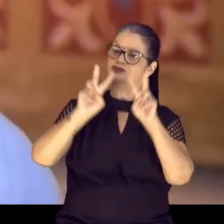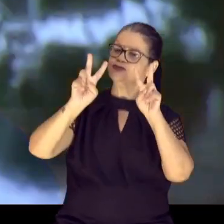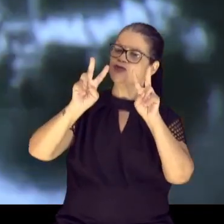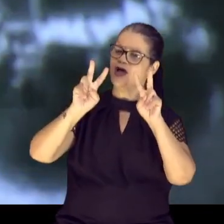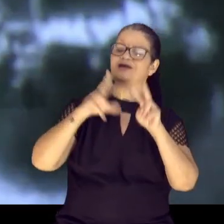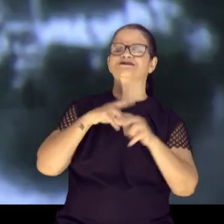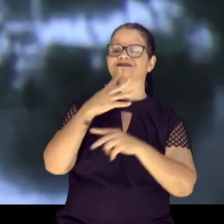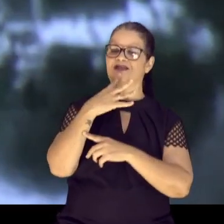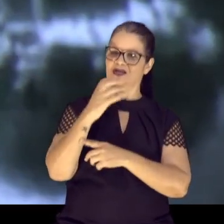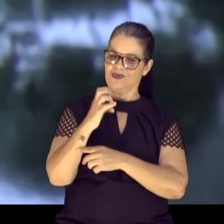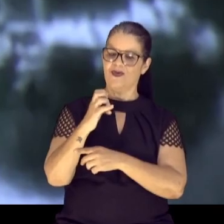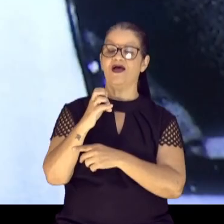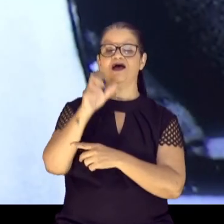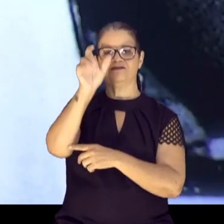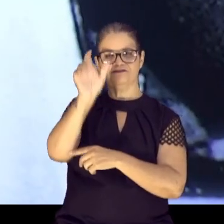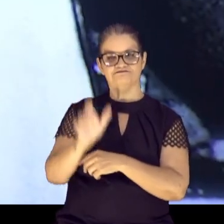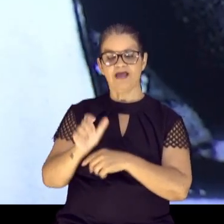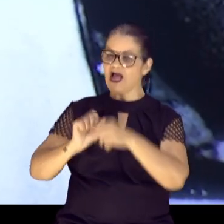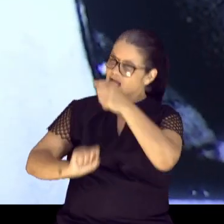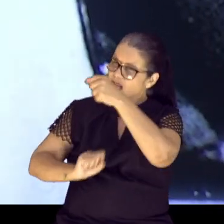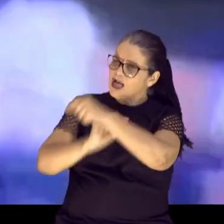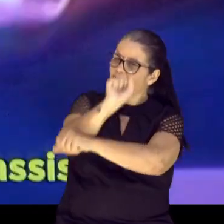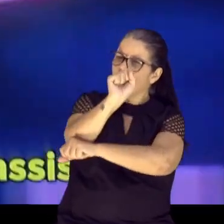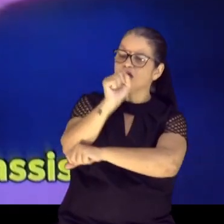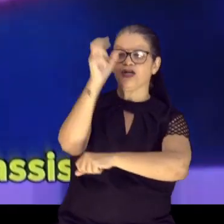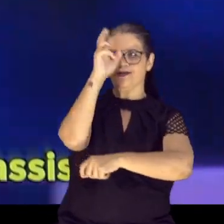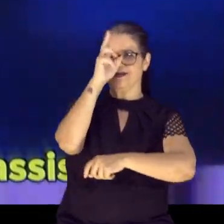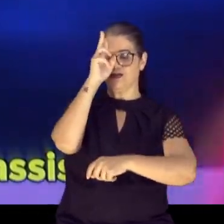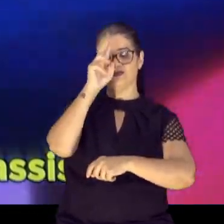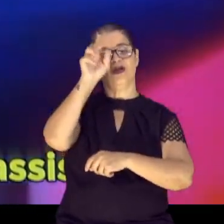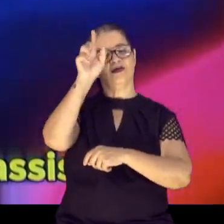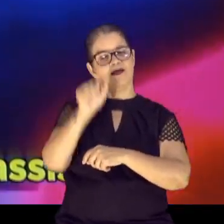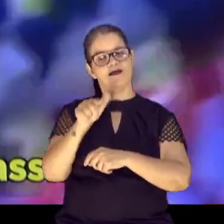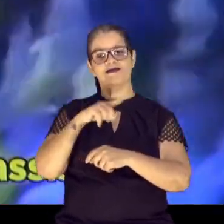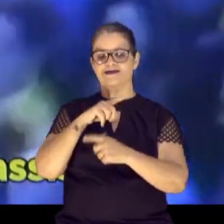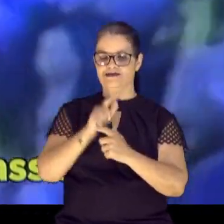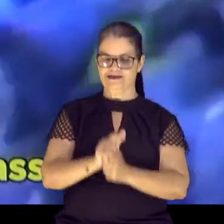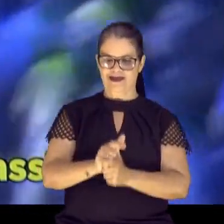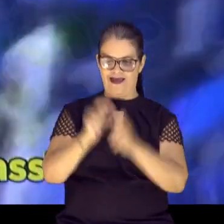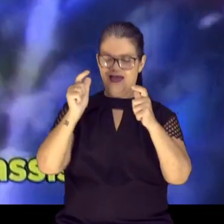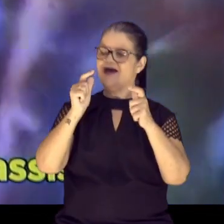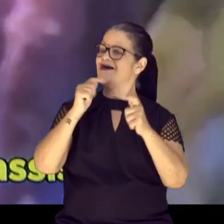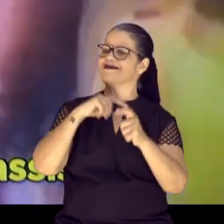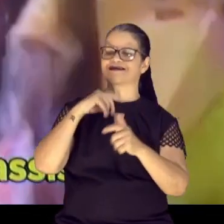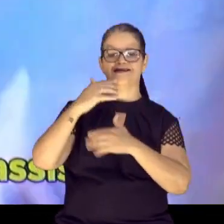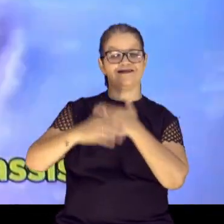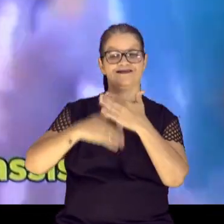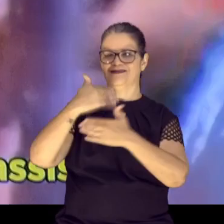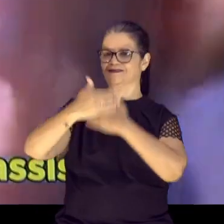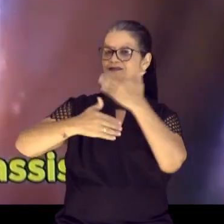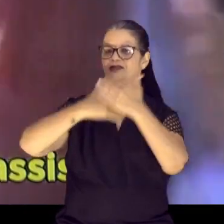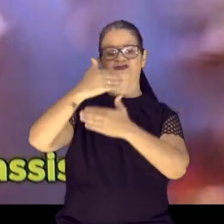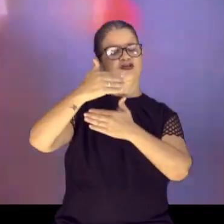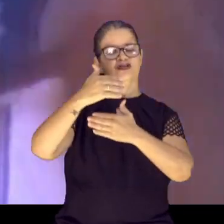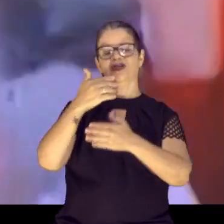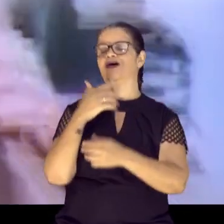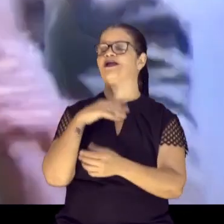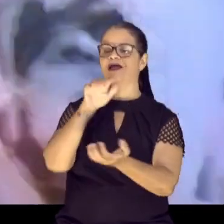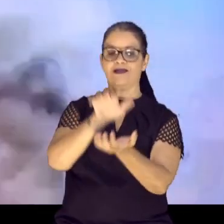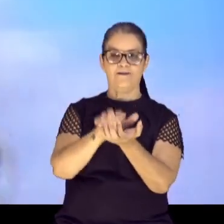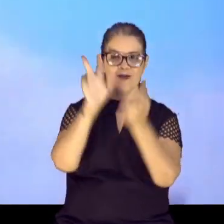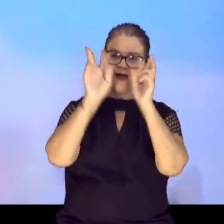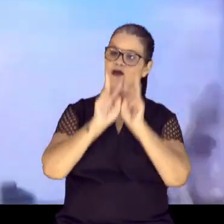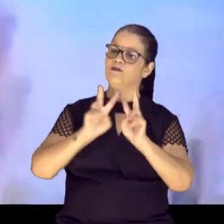Eduardo. Aquele herói da história, este a grande trajetória que Pernambuco assistiu.